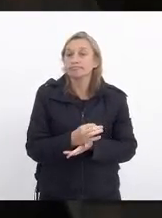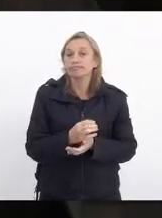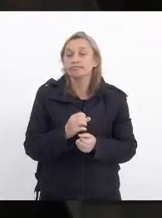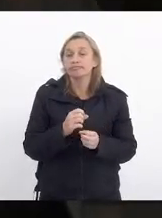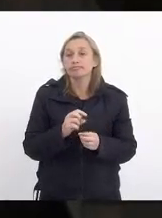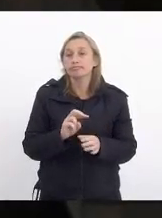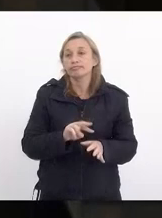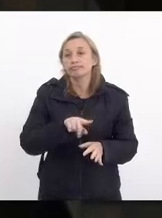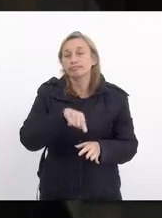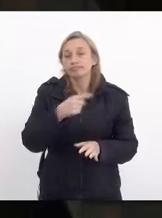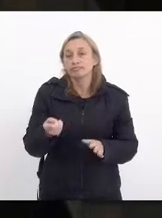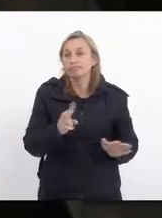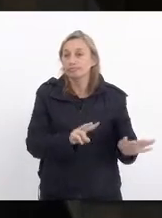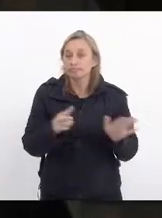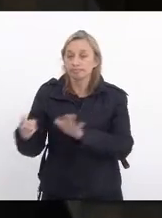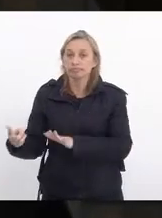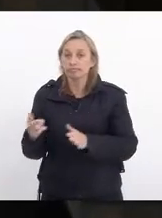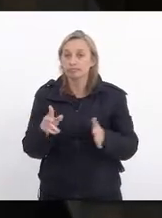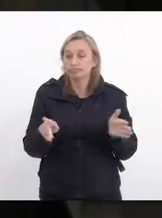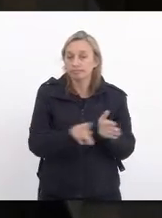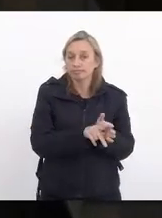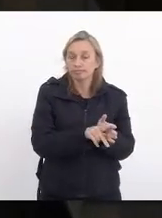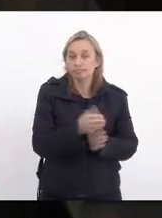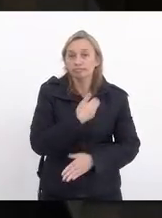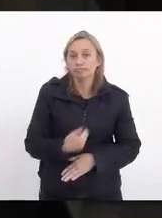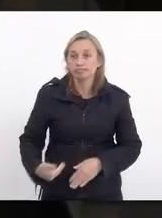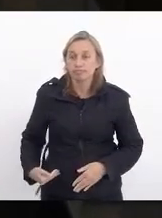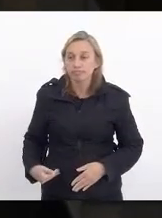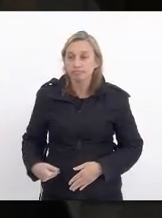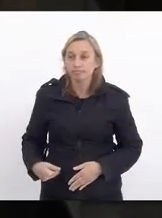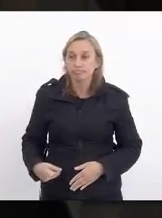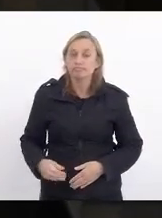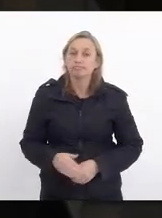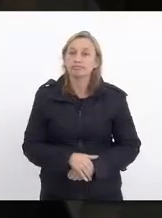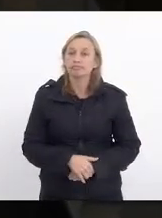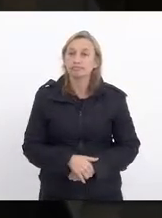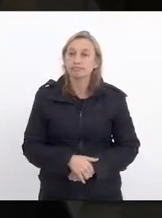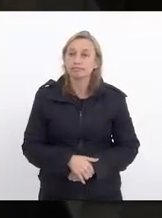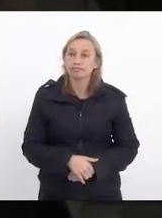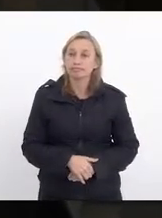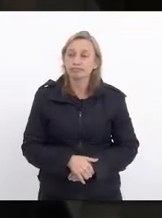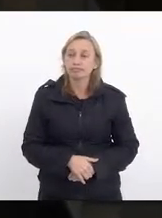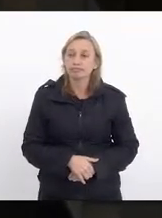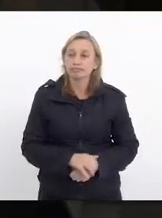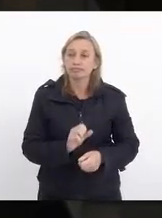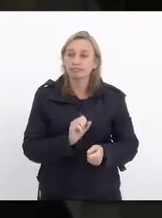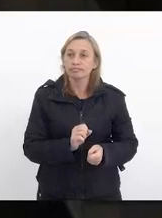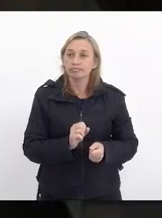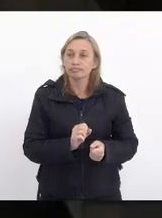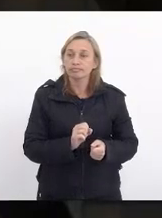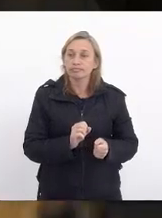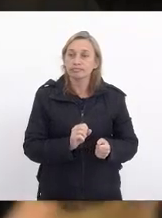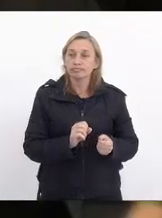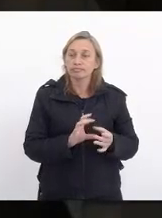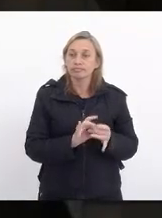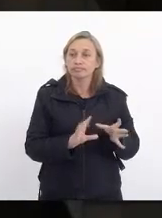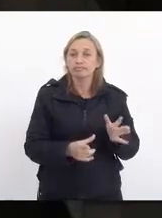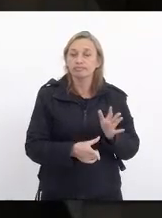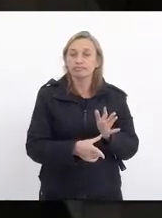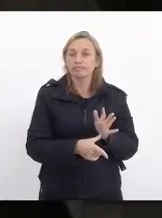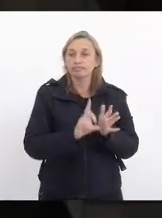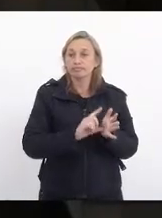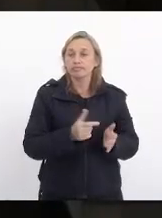semana que vem esse projeto o governador sancionar antes de 1º de Janeiro para entrar em